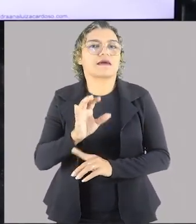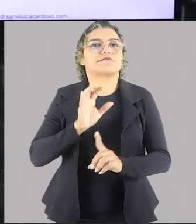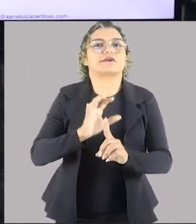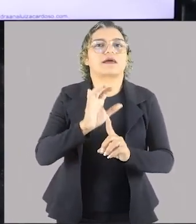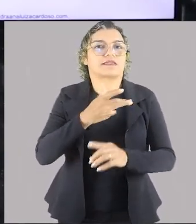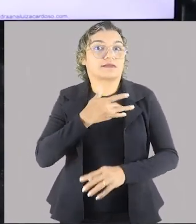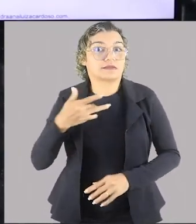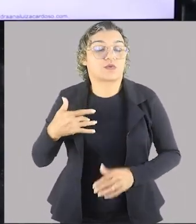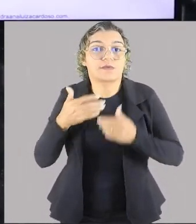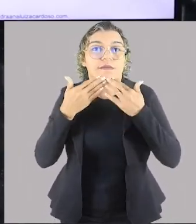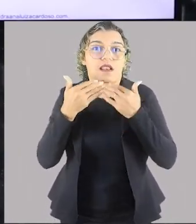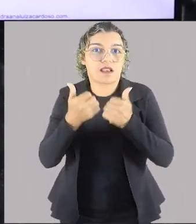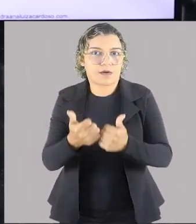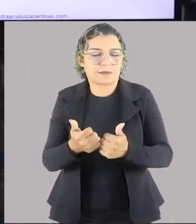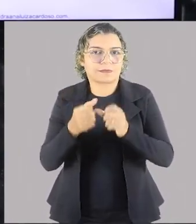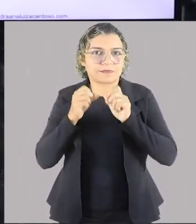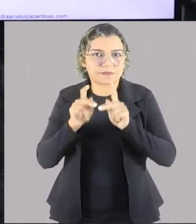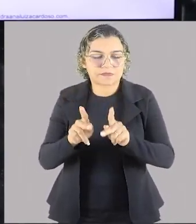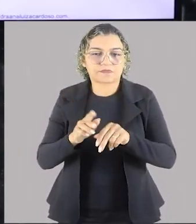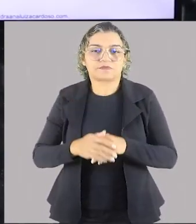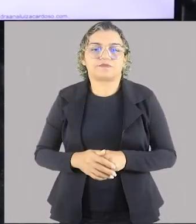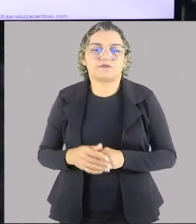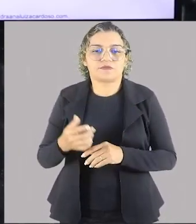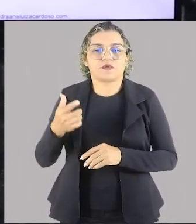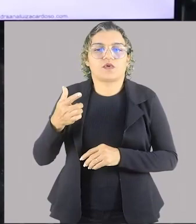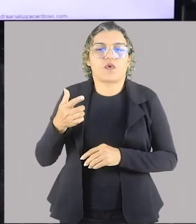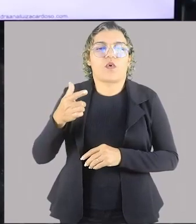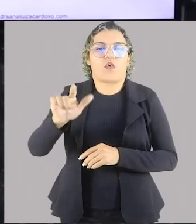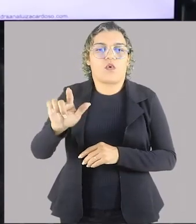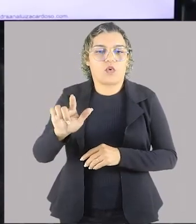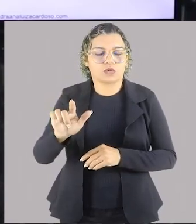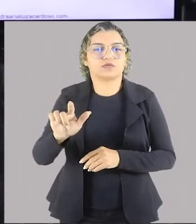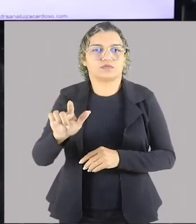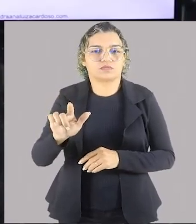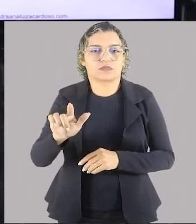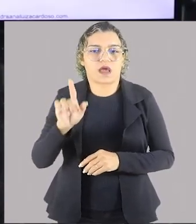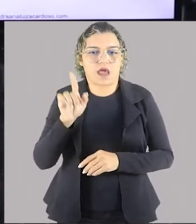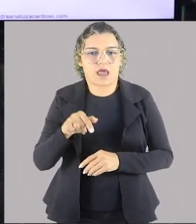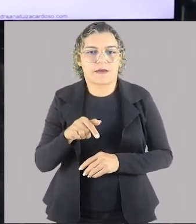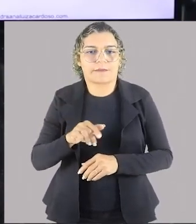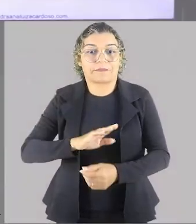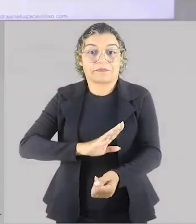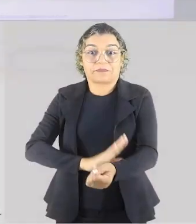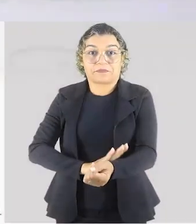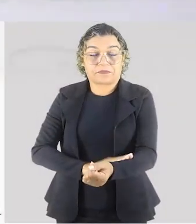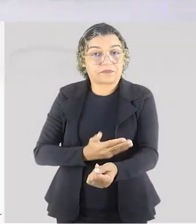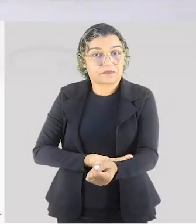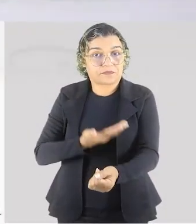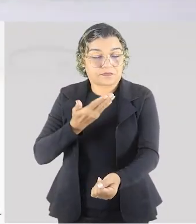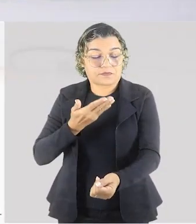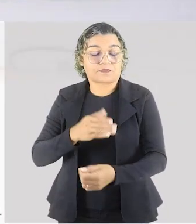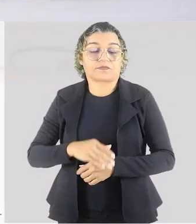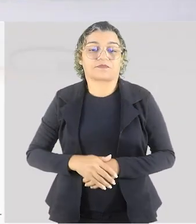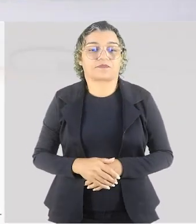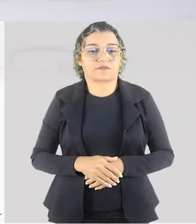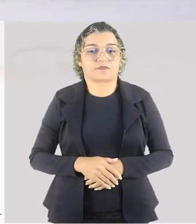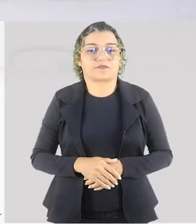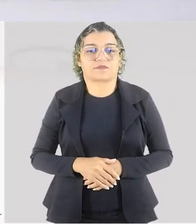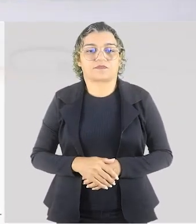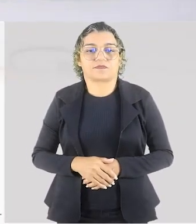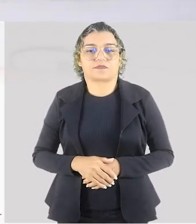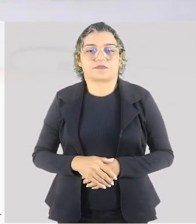saúde nesse indivíduo, certo? Um outro componente, a hipertensão arterial,